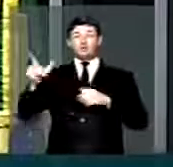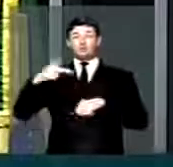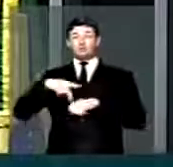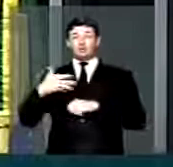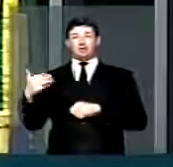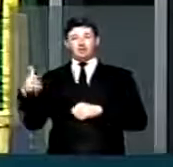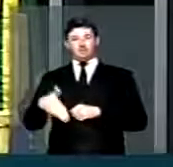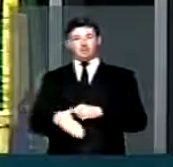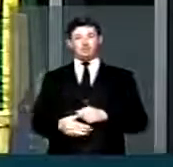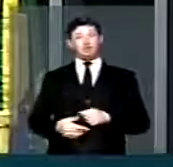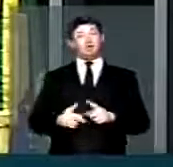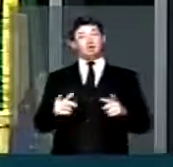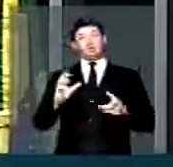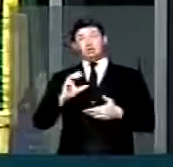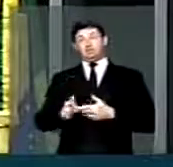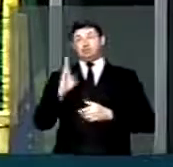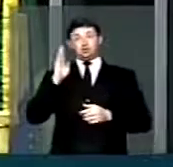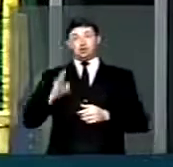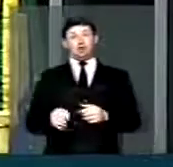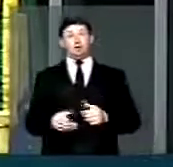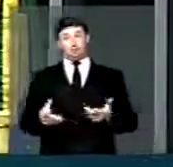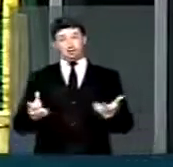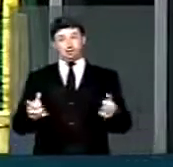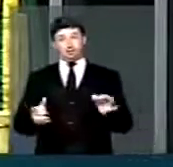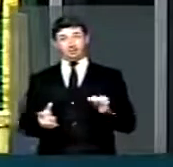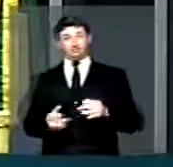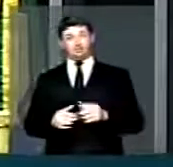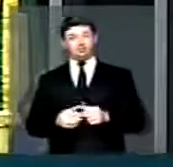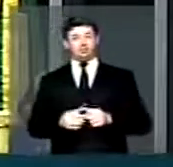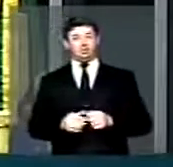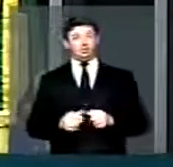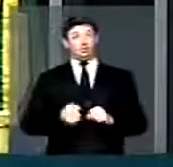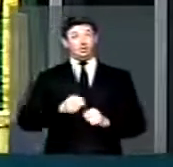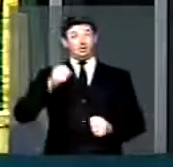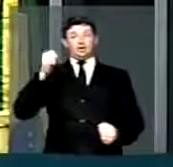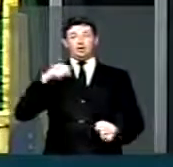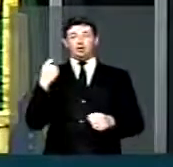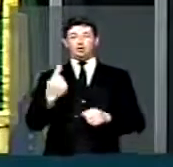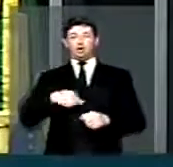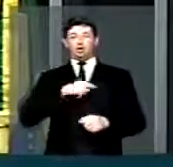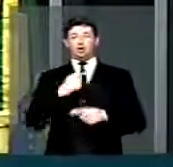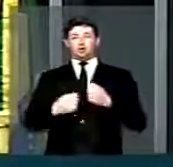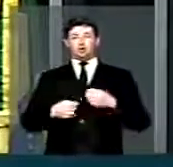Continua havendo investimento estrangeiro direto, dada a pujança da nossa economia e o tamanho da nossa economia.